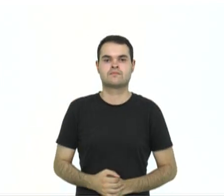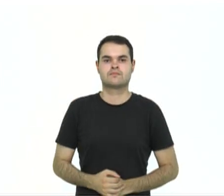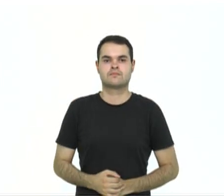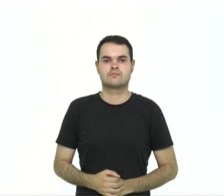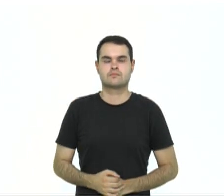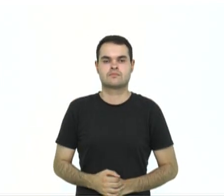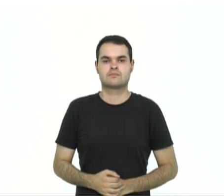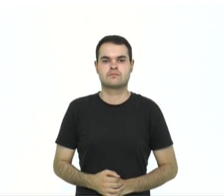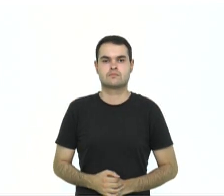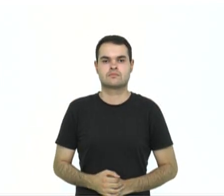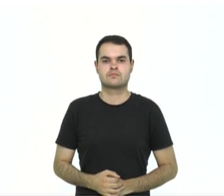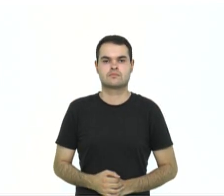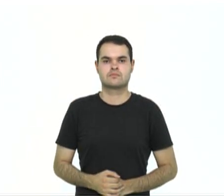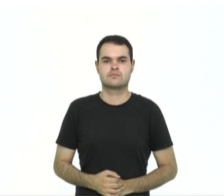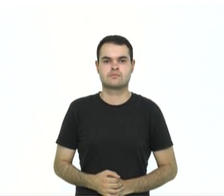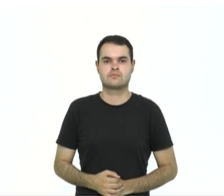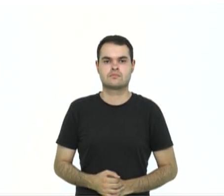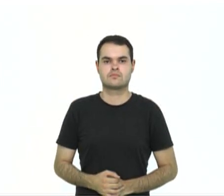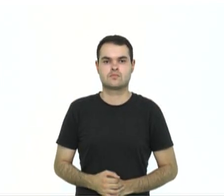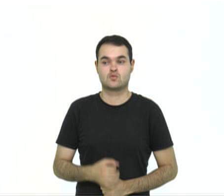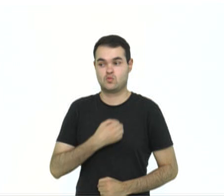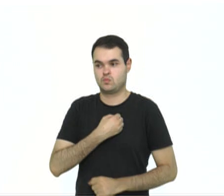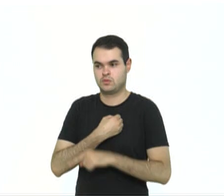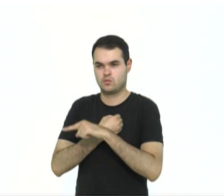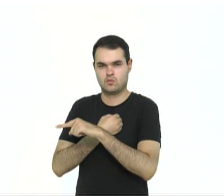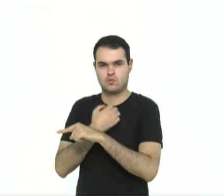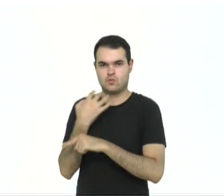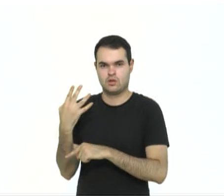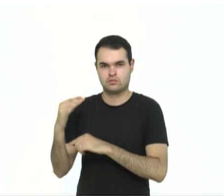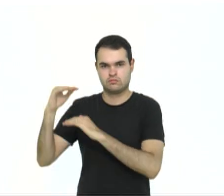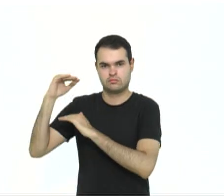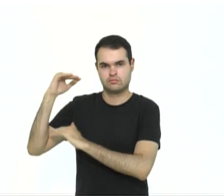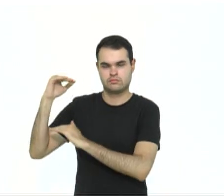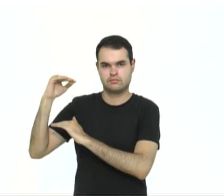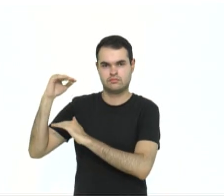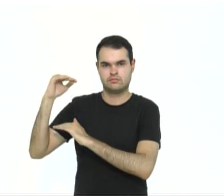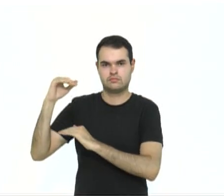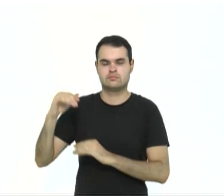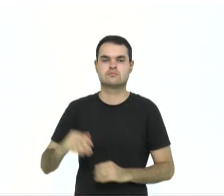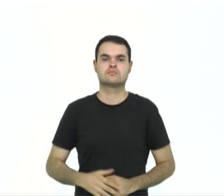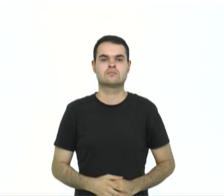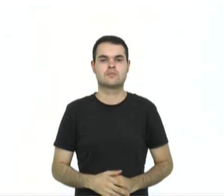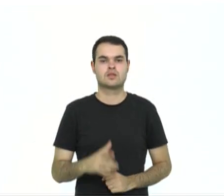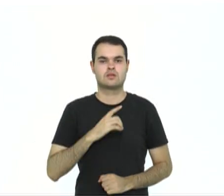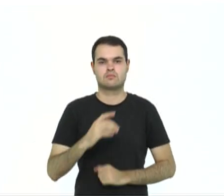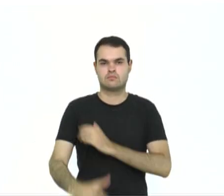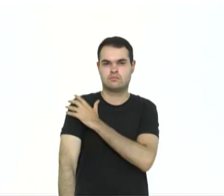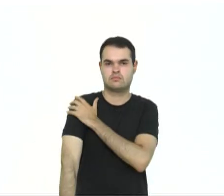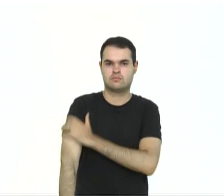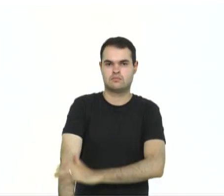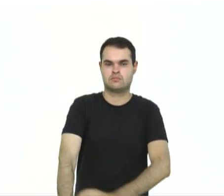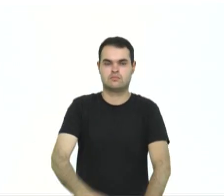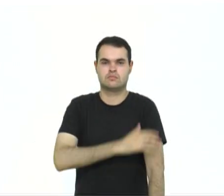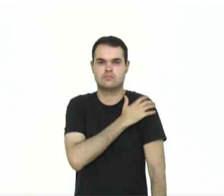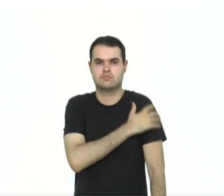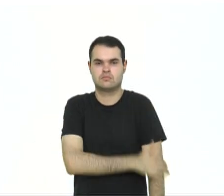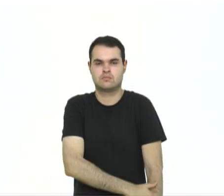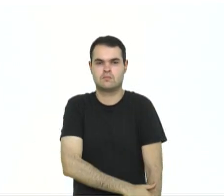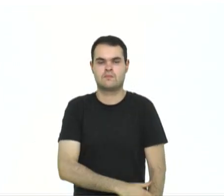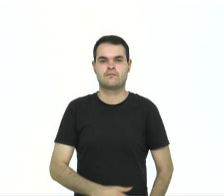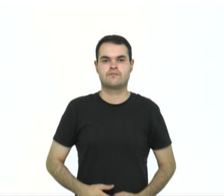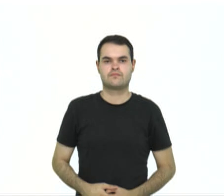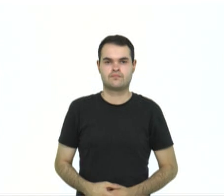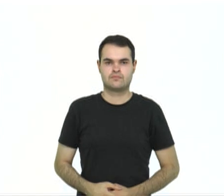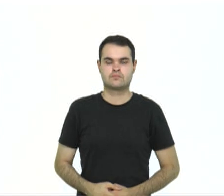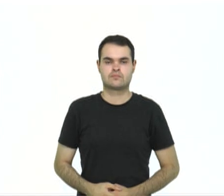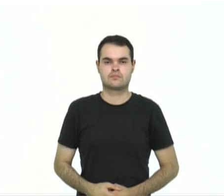no espaço número 4. Daí a gente puxa os braços, né? A mão ela fica mais ou menos aqui na